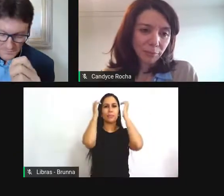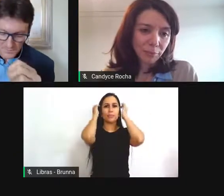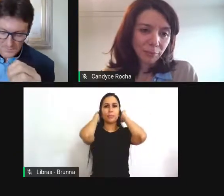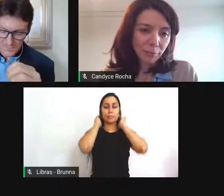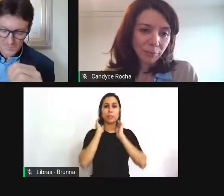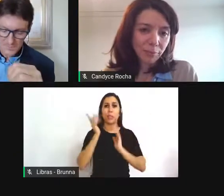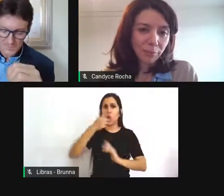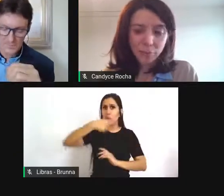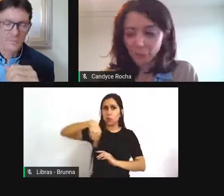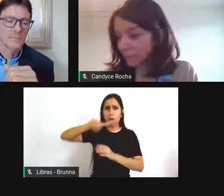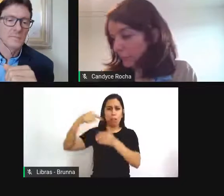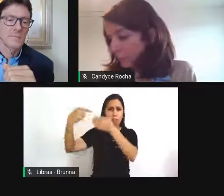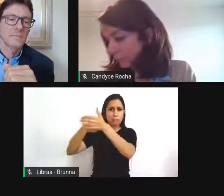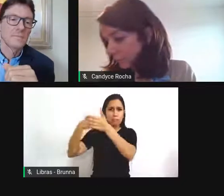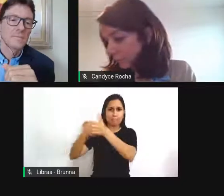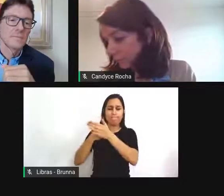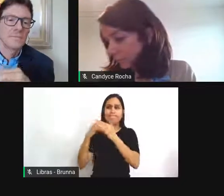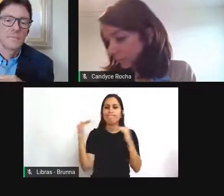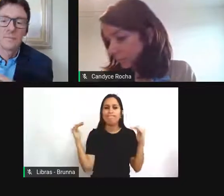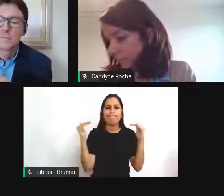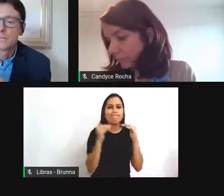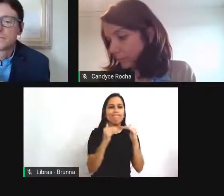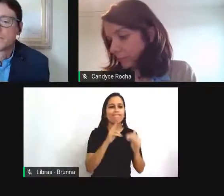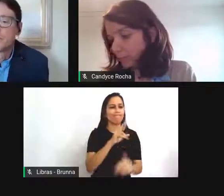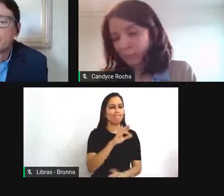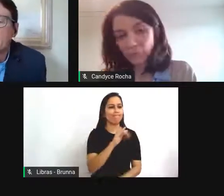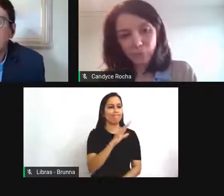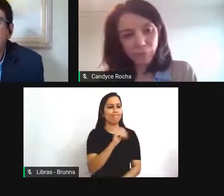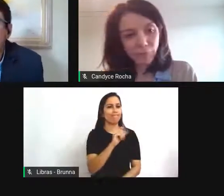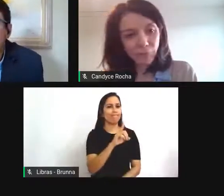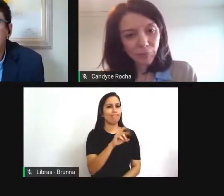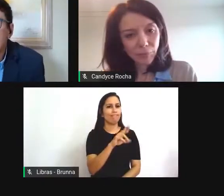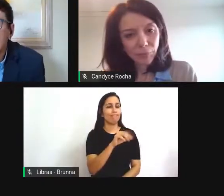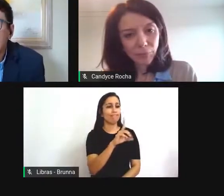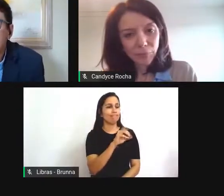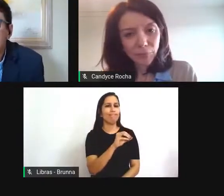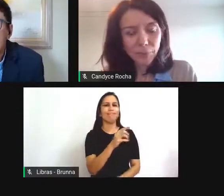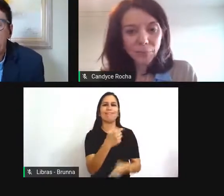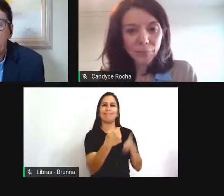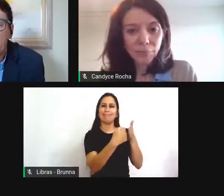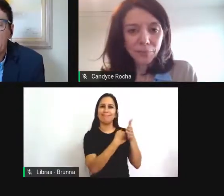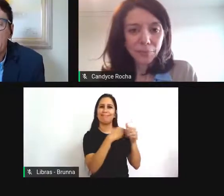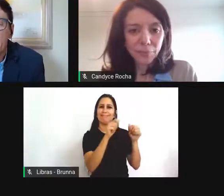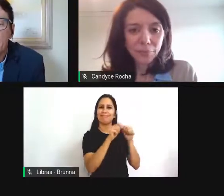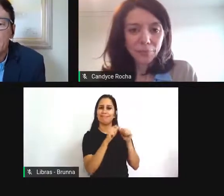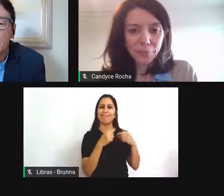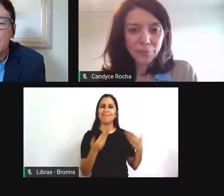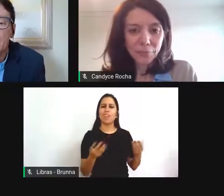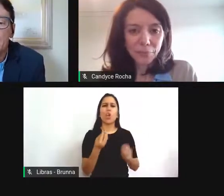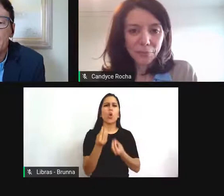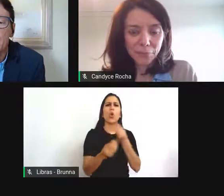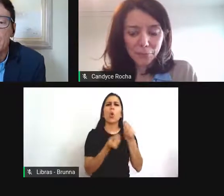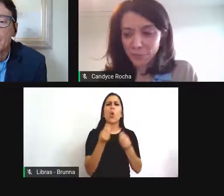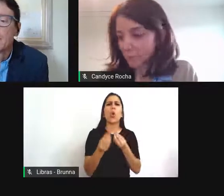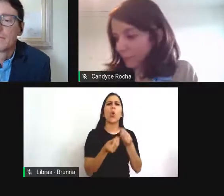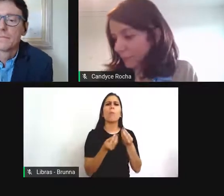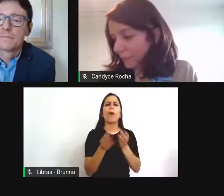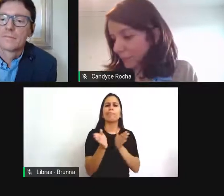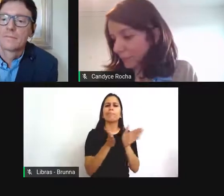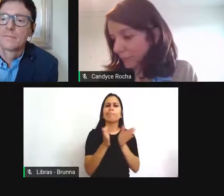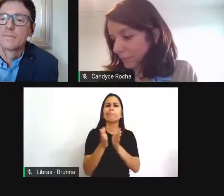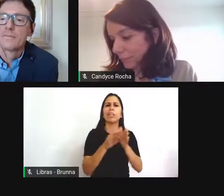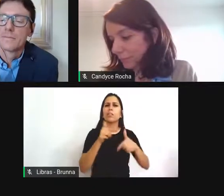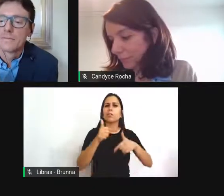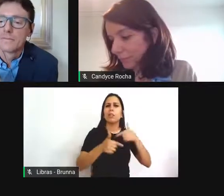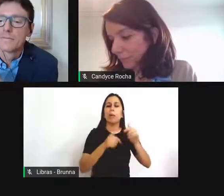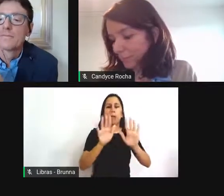Essa pergunta tem a ver também com o que o Ricardo Sena fez aí, né? Como ampliar a inserção social dos trabalhos. Né? Eu vou